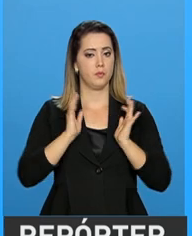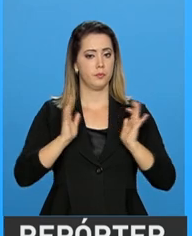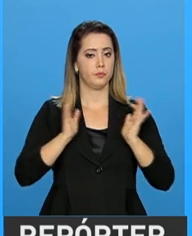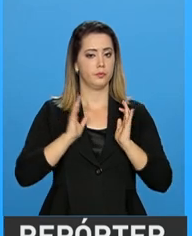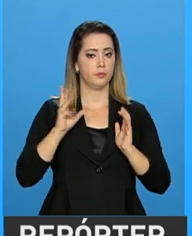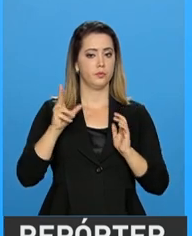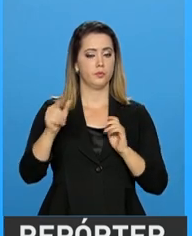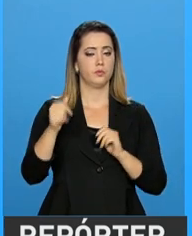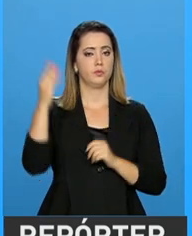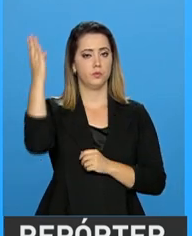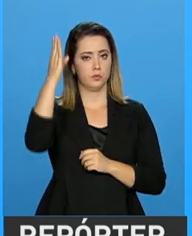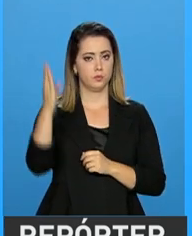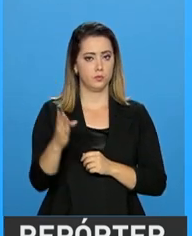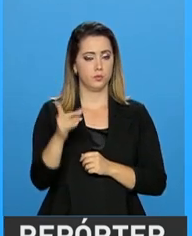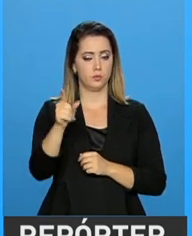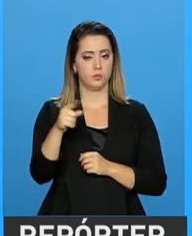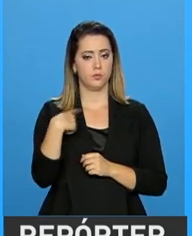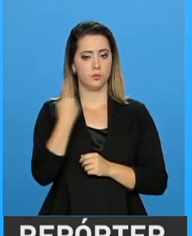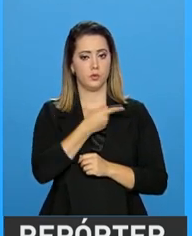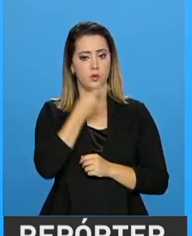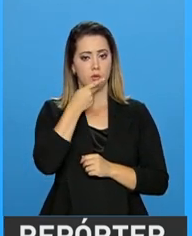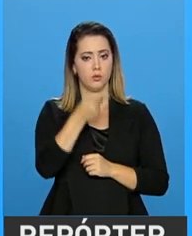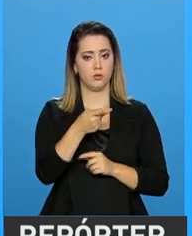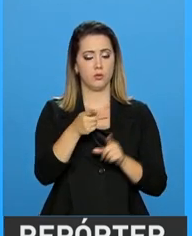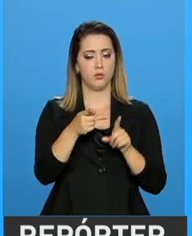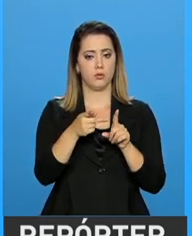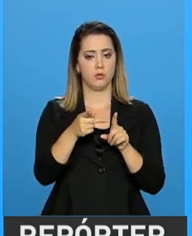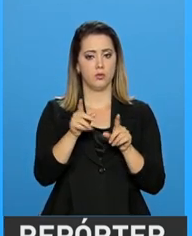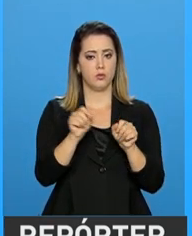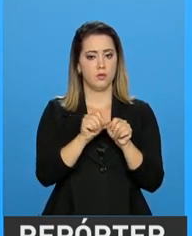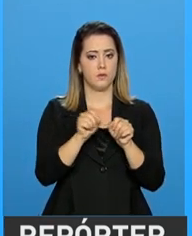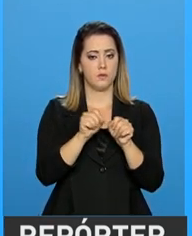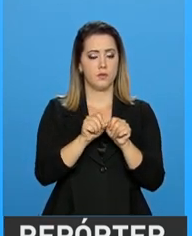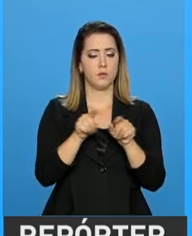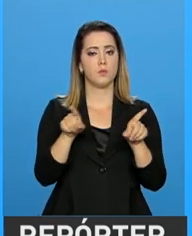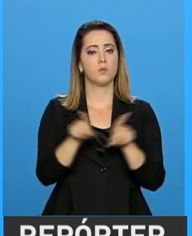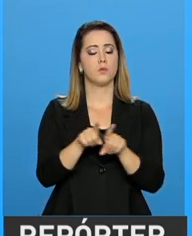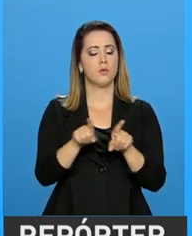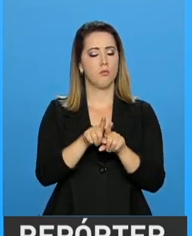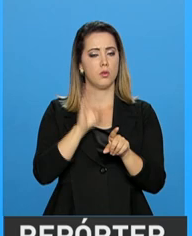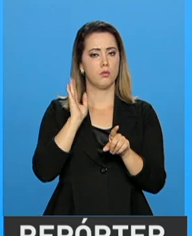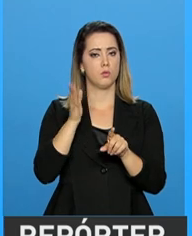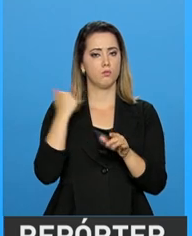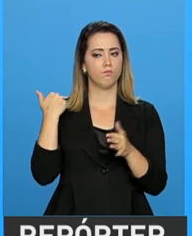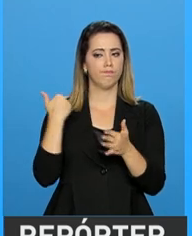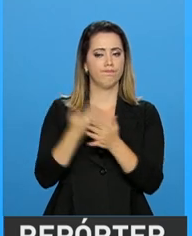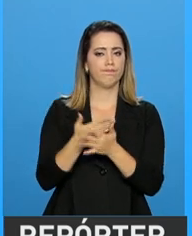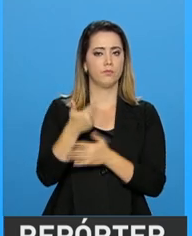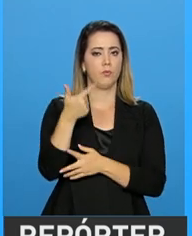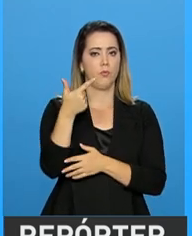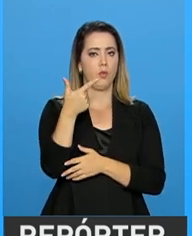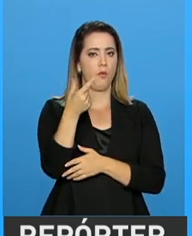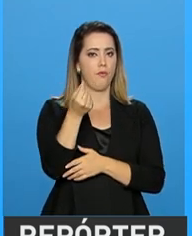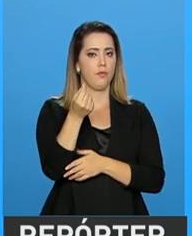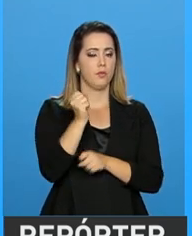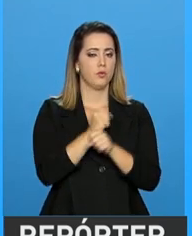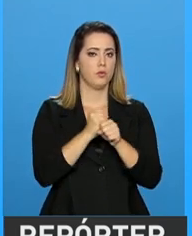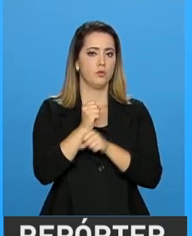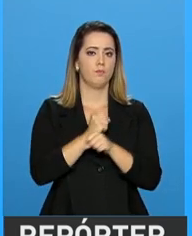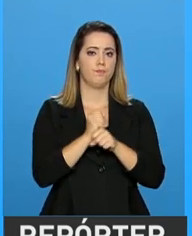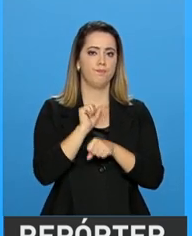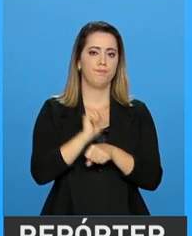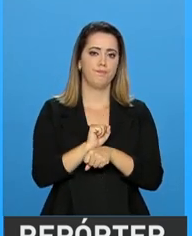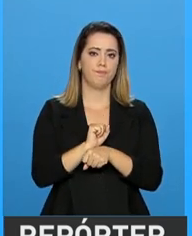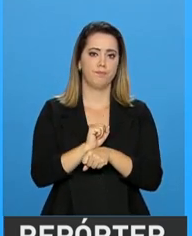brasileiros e fizemos algo que se esperava há mais de 20 anos e não era